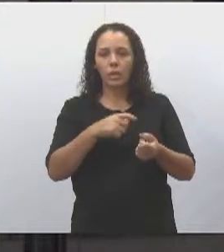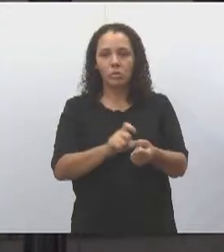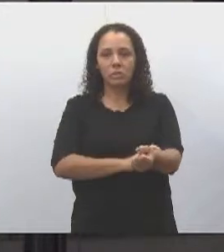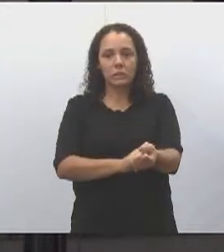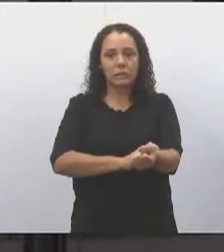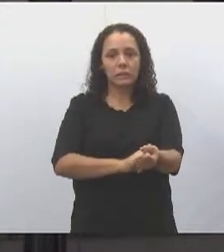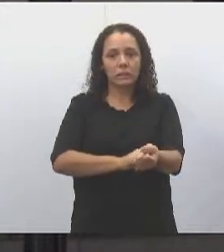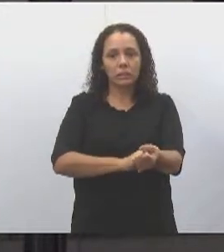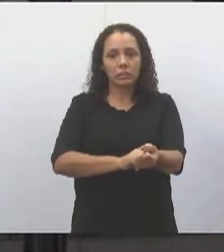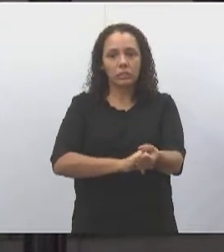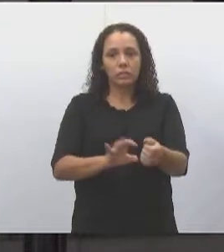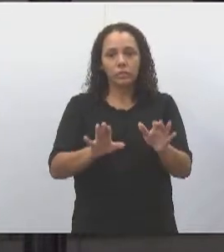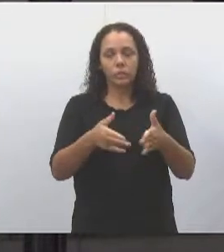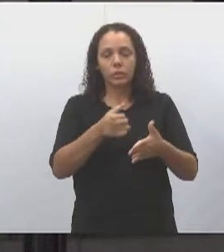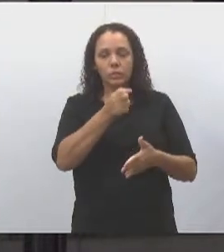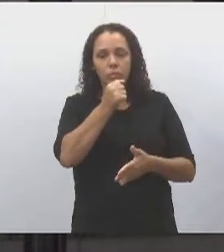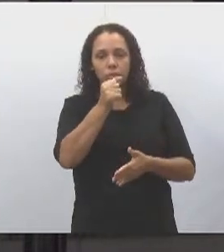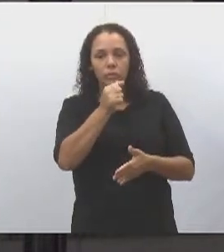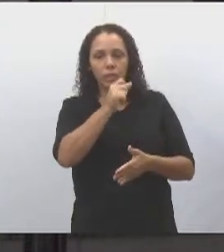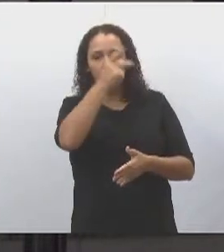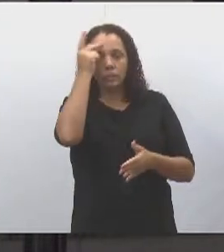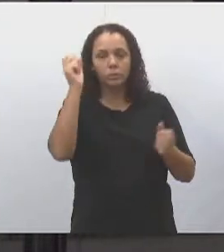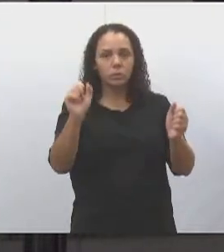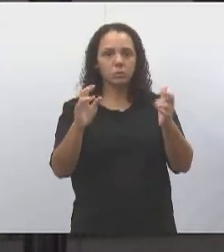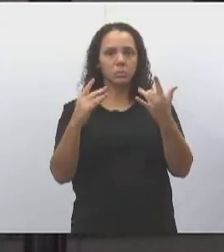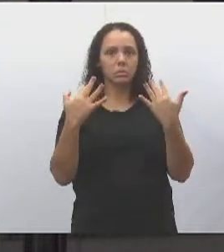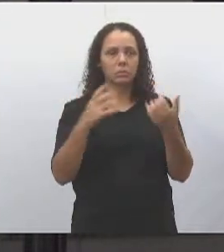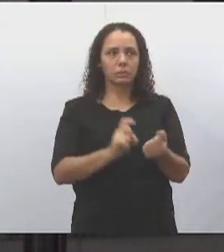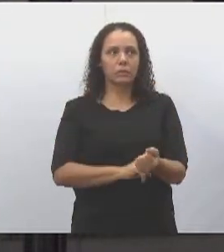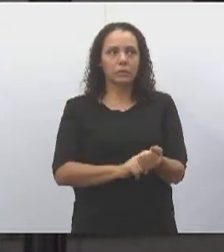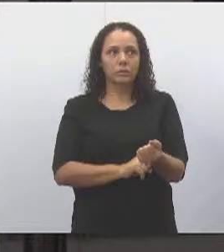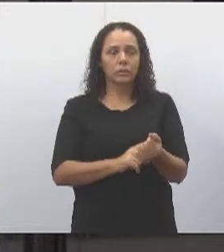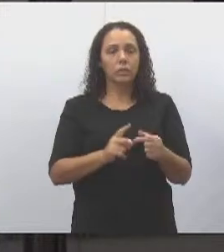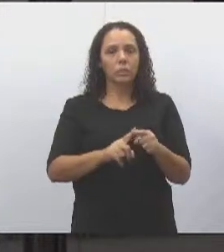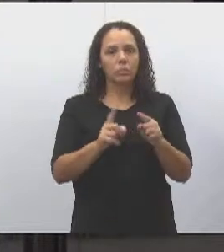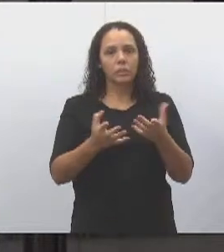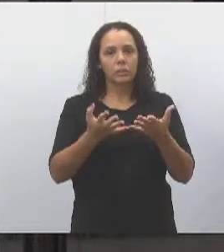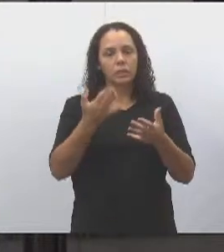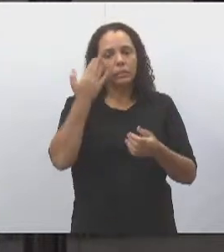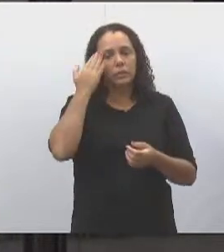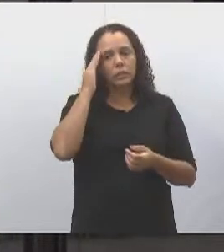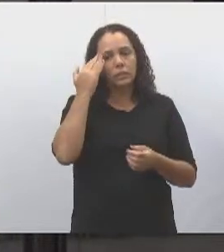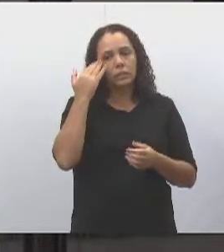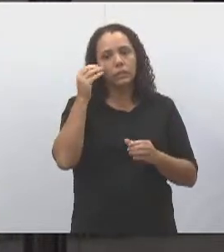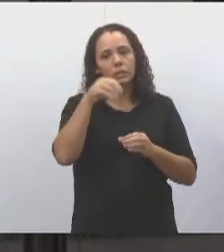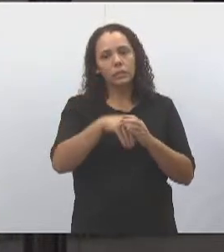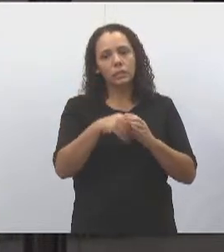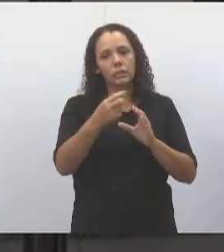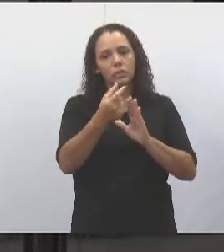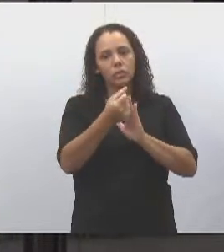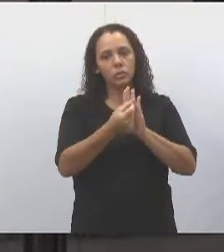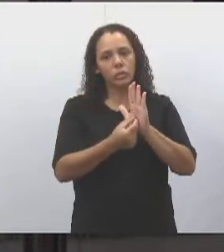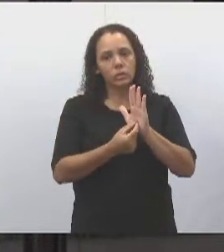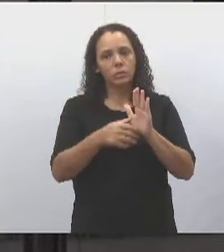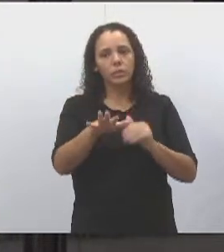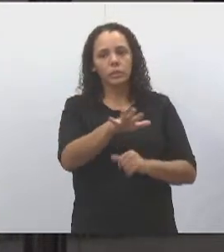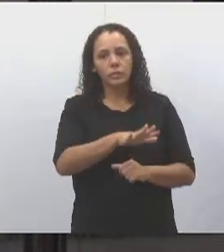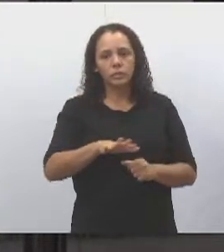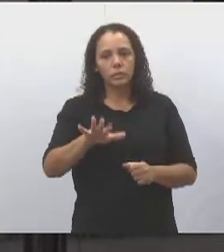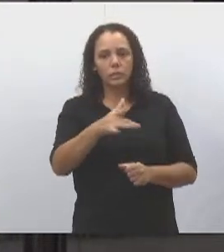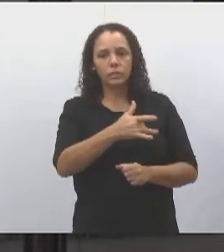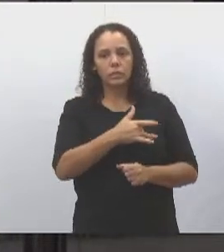assim ao público, principalmente quando eu não tenho muita intimidade. Mas eu gostaria de saber, dentro do orçamento da